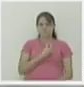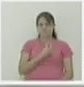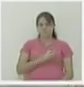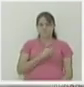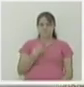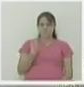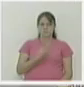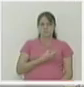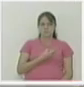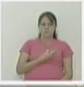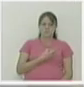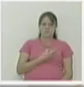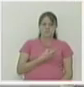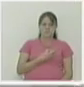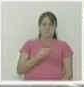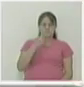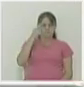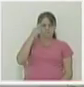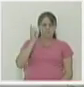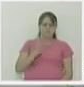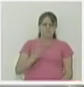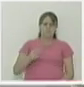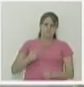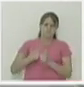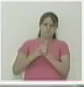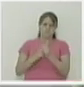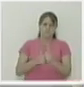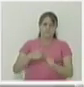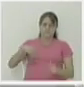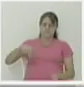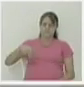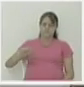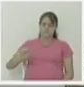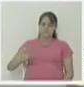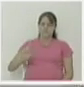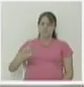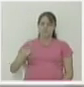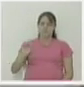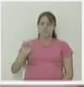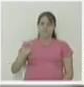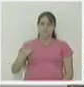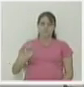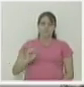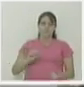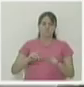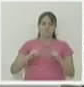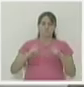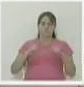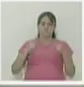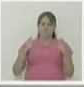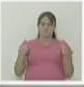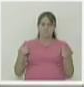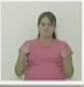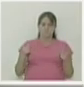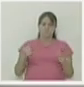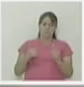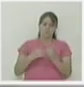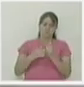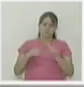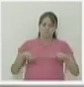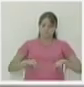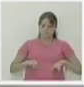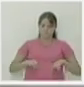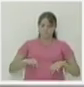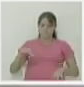pensamos sempre na perseguição de Nero, mas na verdade, a perseguição de Nero não